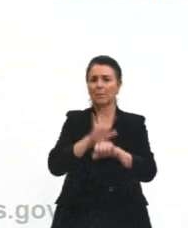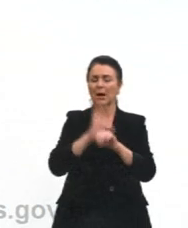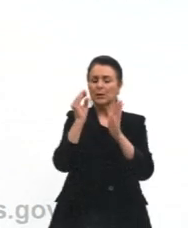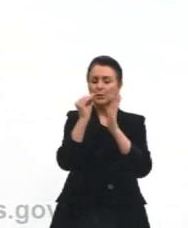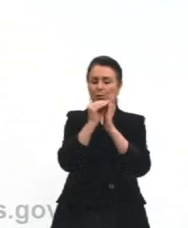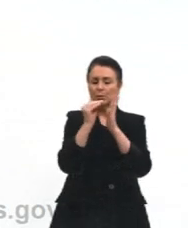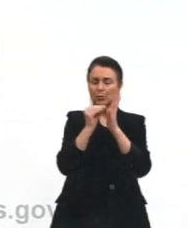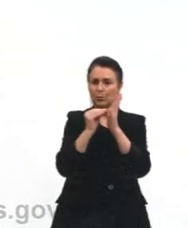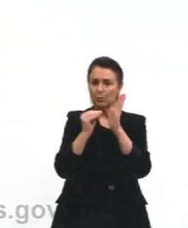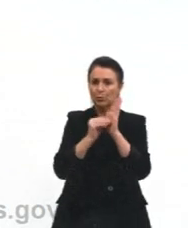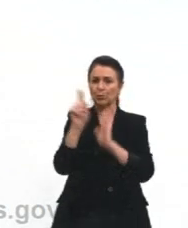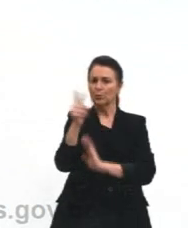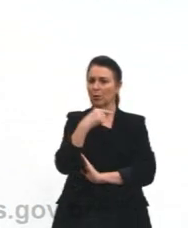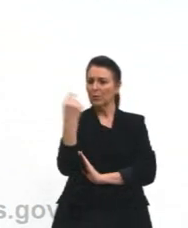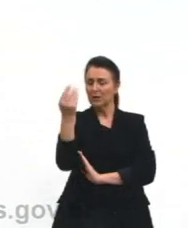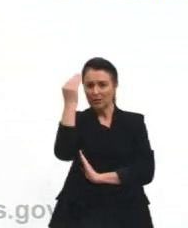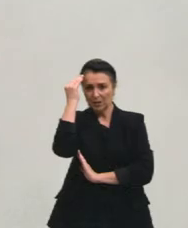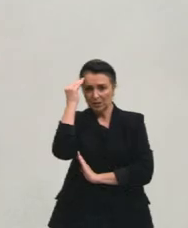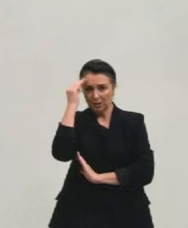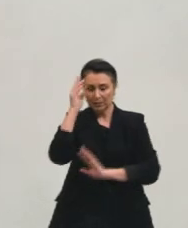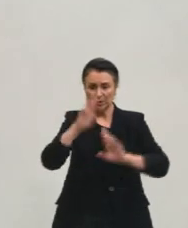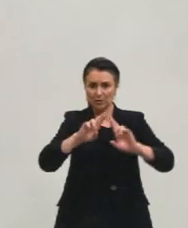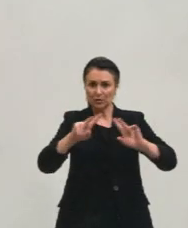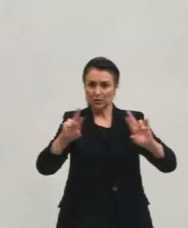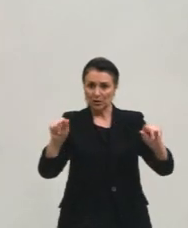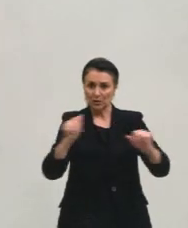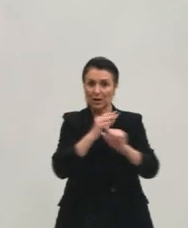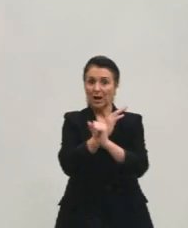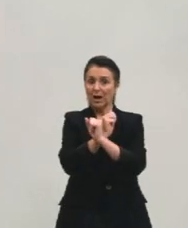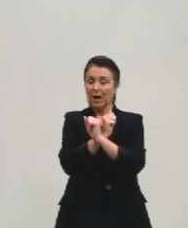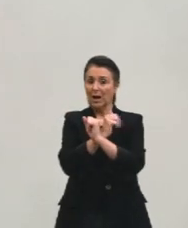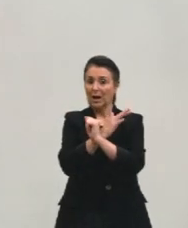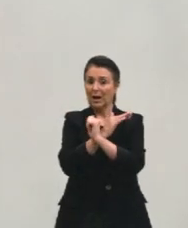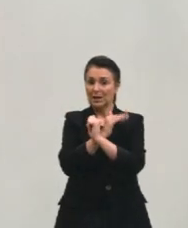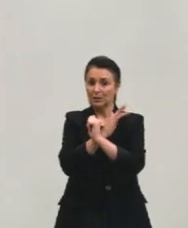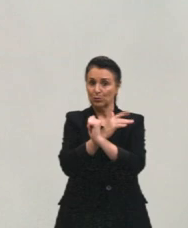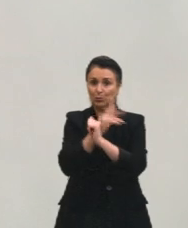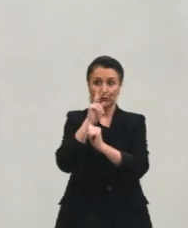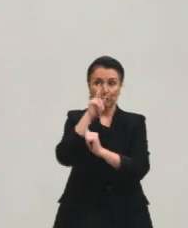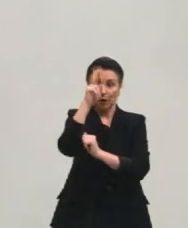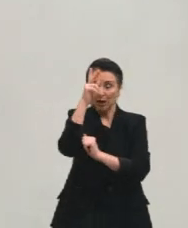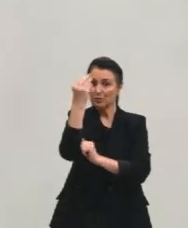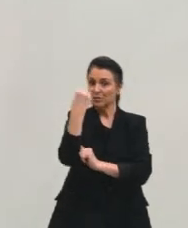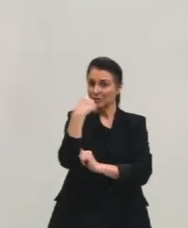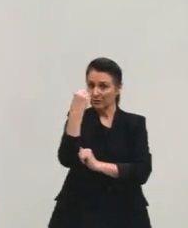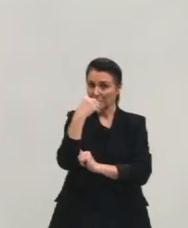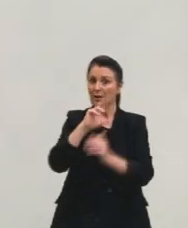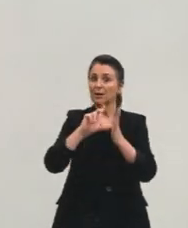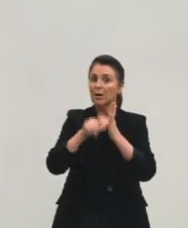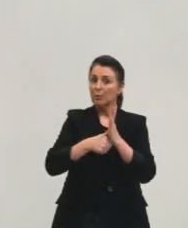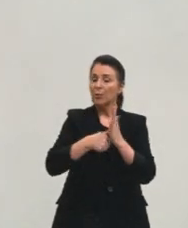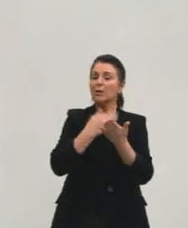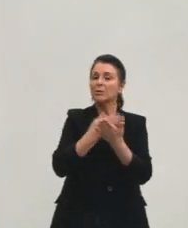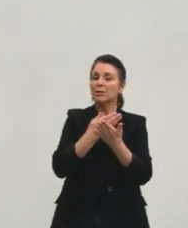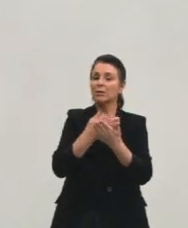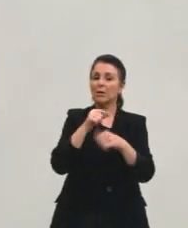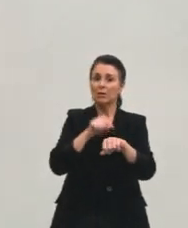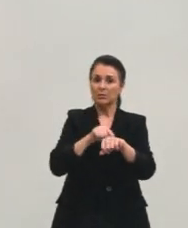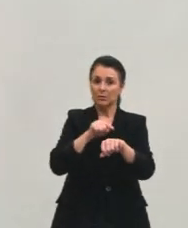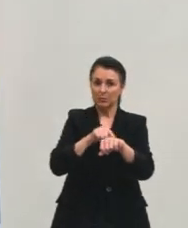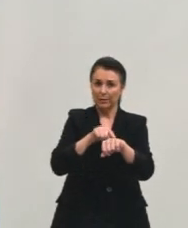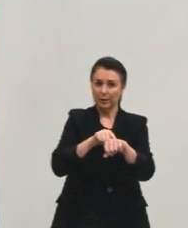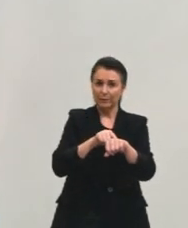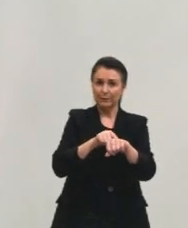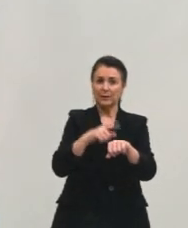conteúdo para vocês pra gente saber diferenciar ácidos fortes de ácidos fracos tá quando vocês forem cidade tem que aprofundar os estudos nesse